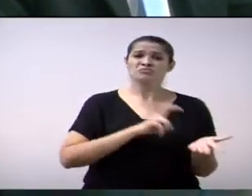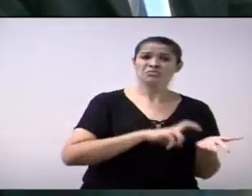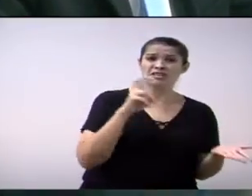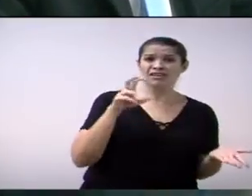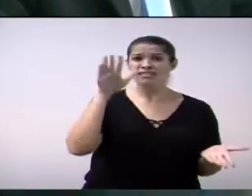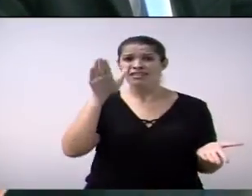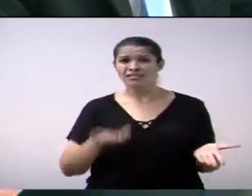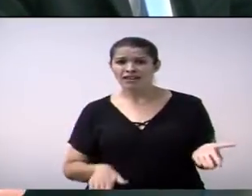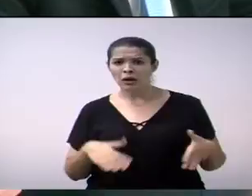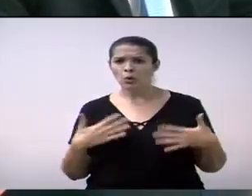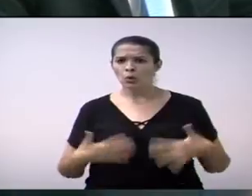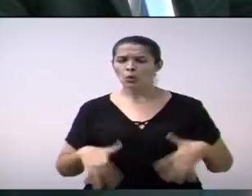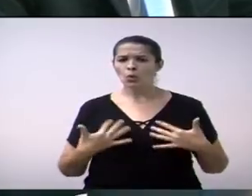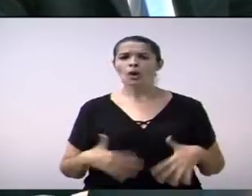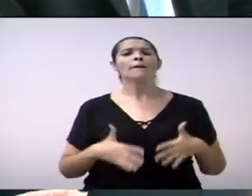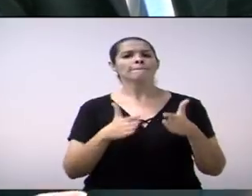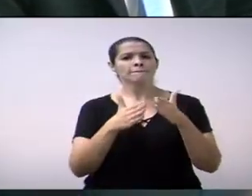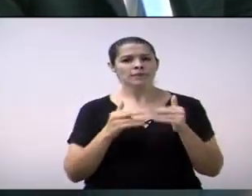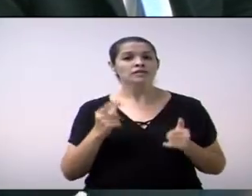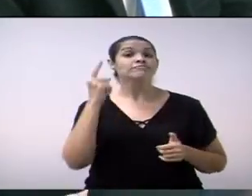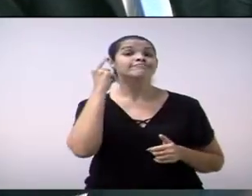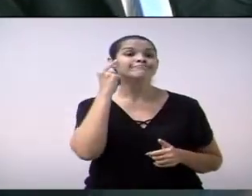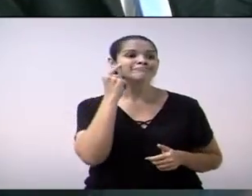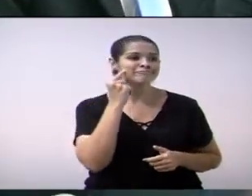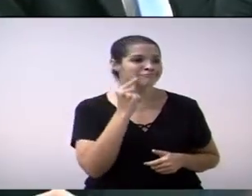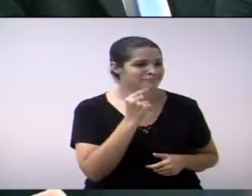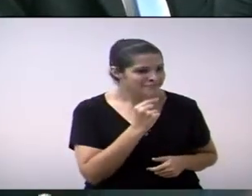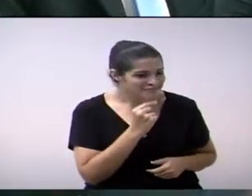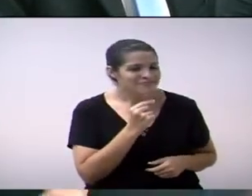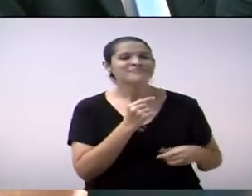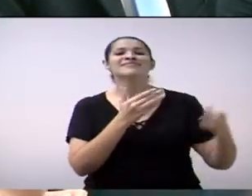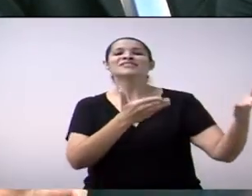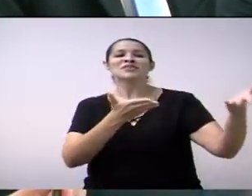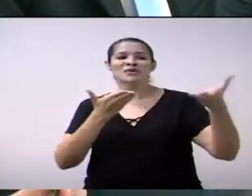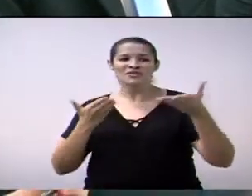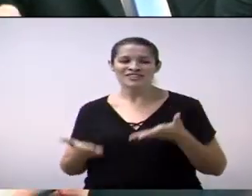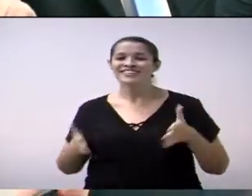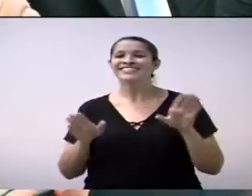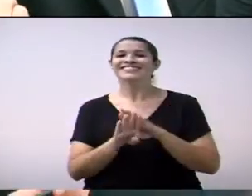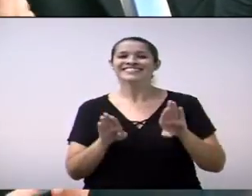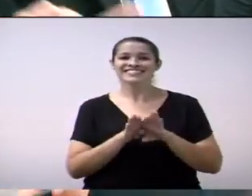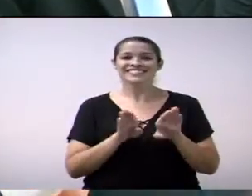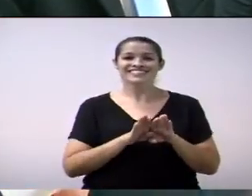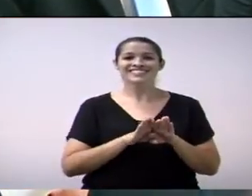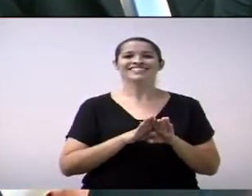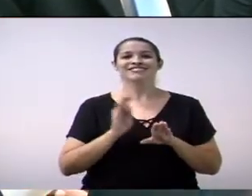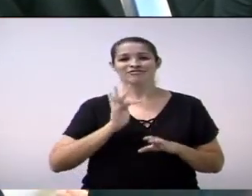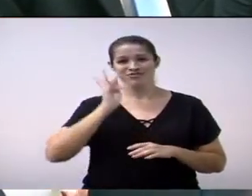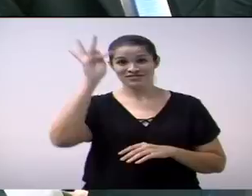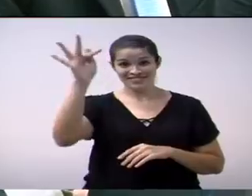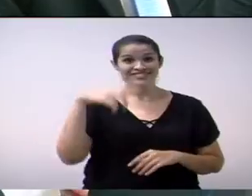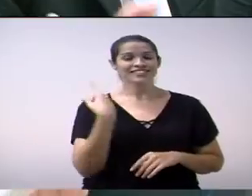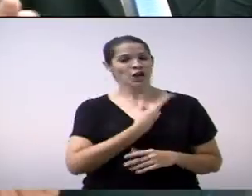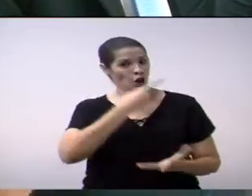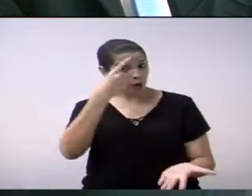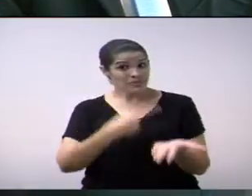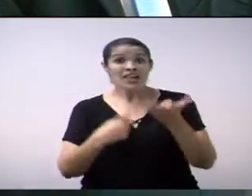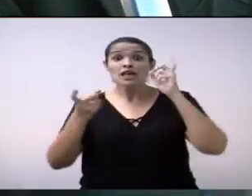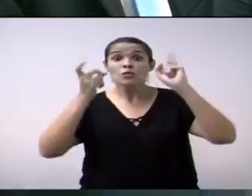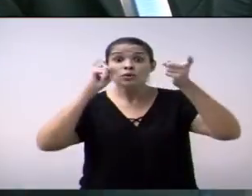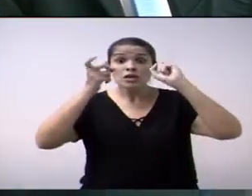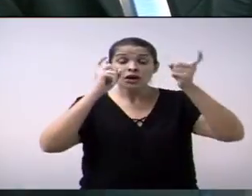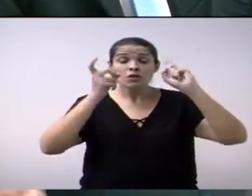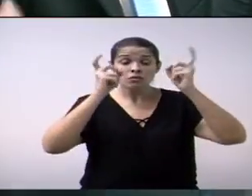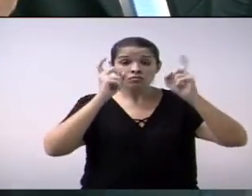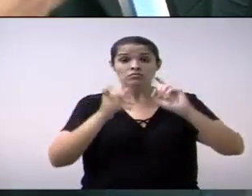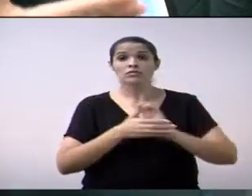da tarde. Então, fica um pedido, presidente, para que a gente possa fazer um convite da outra legislatura, nós fomos lá. Quem sabe a gente não traz